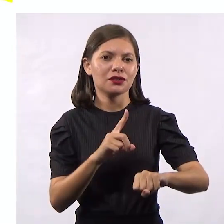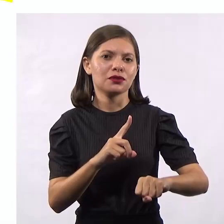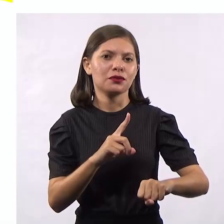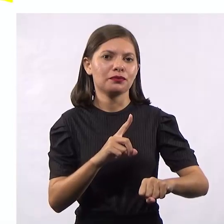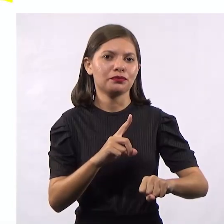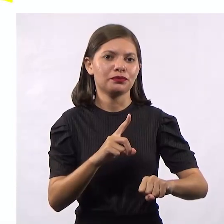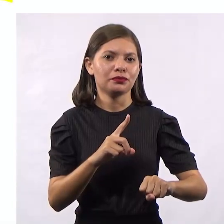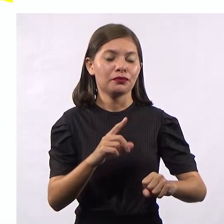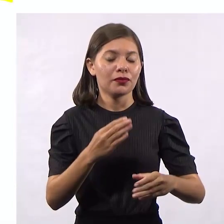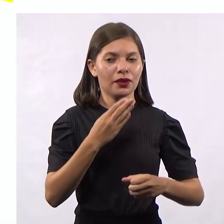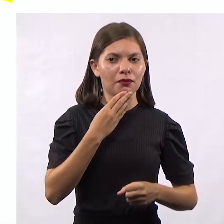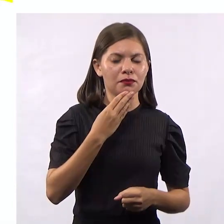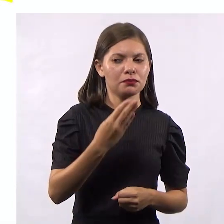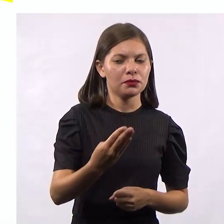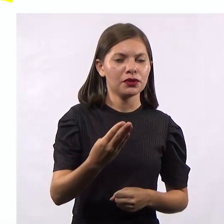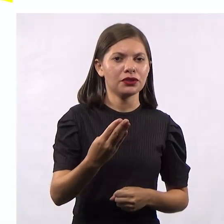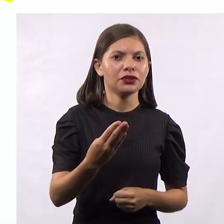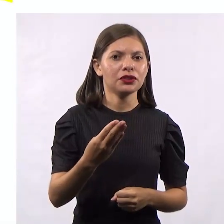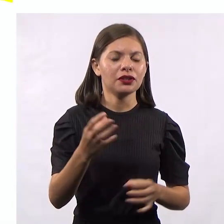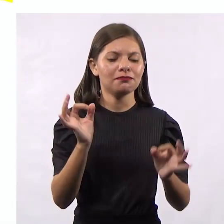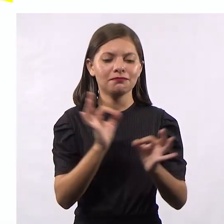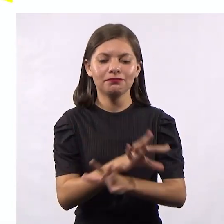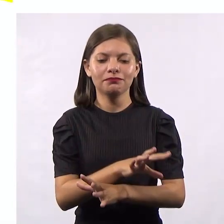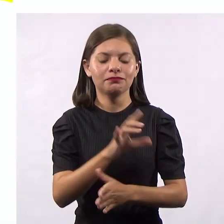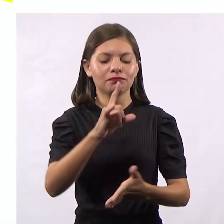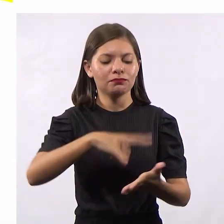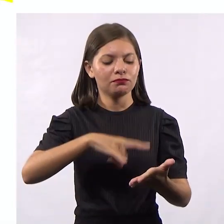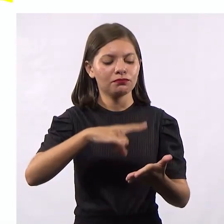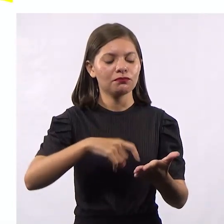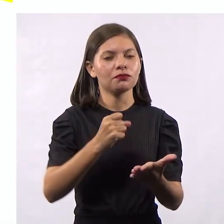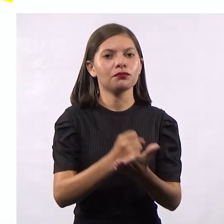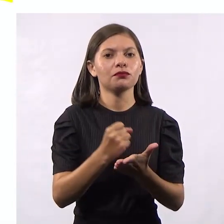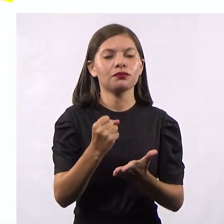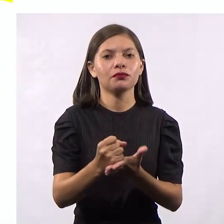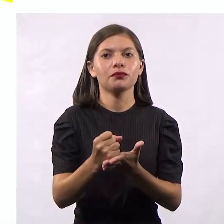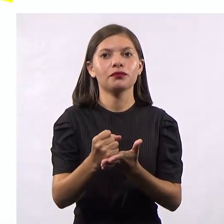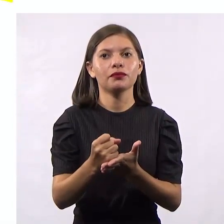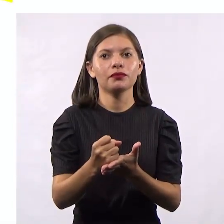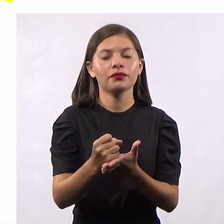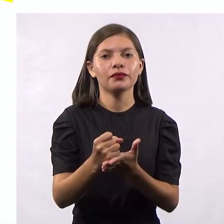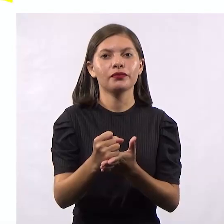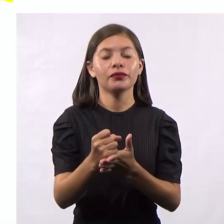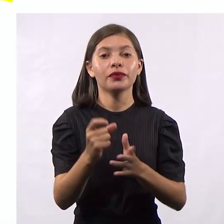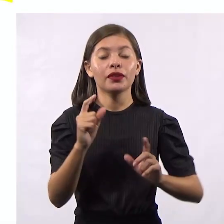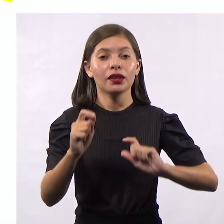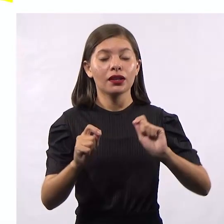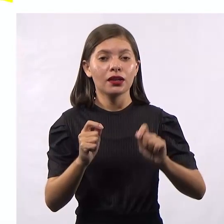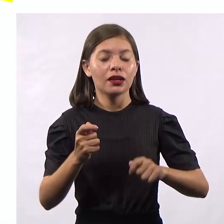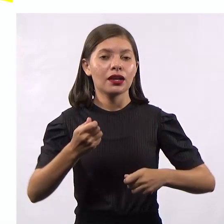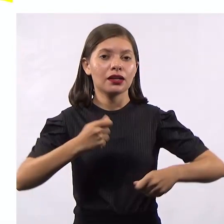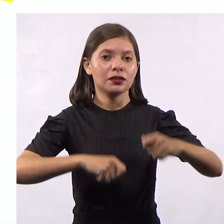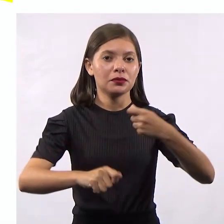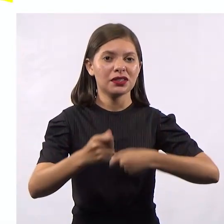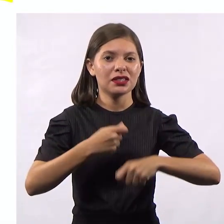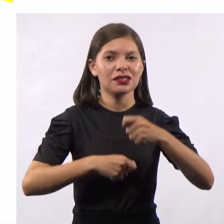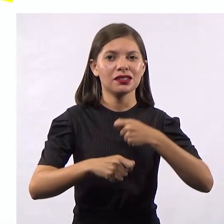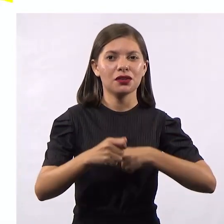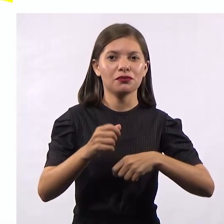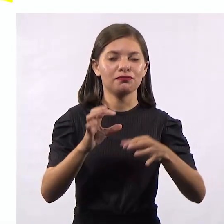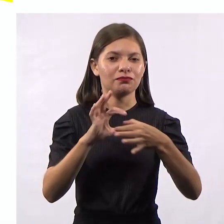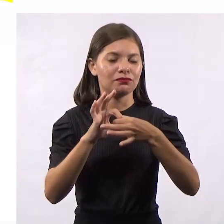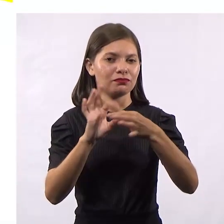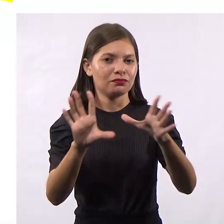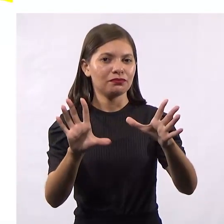aí, o particular pode pedir a extinção do contrato, tá? E também se a